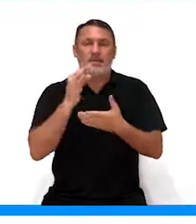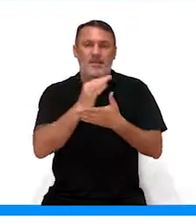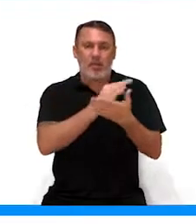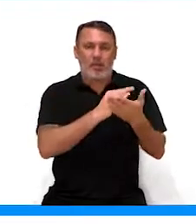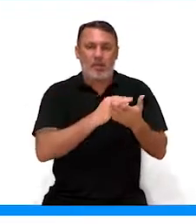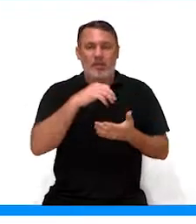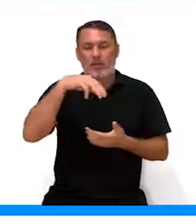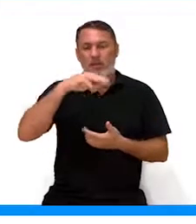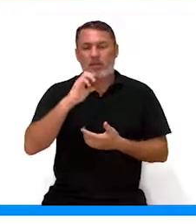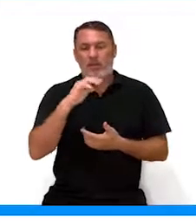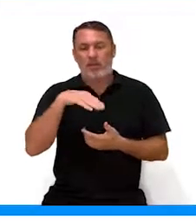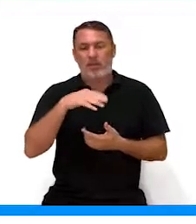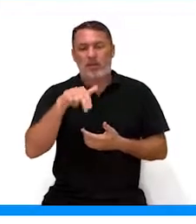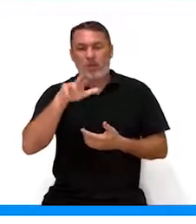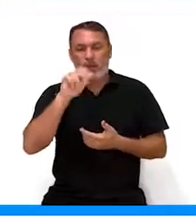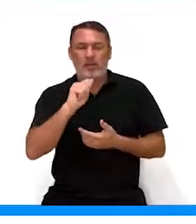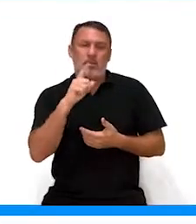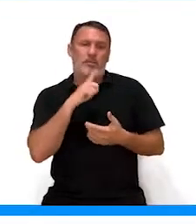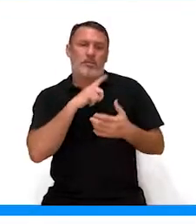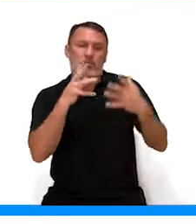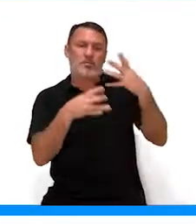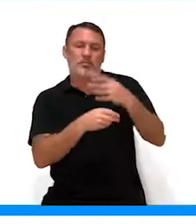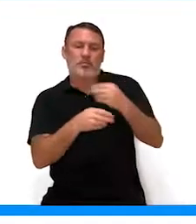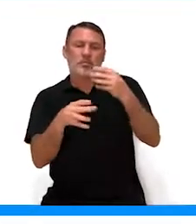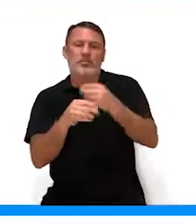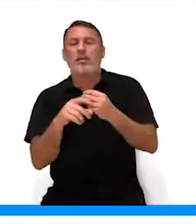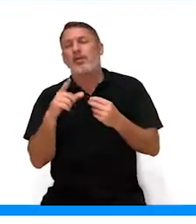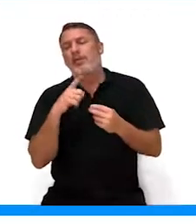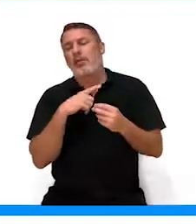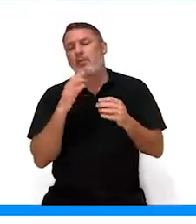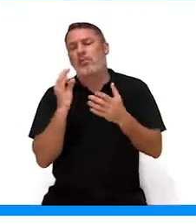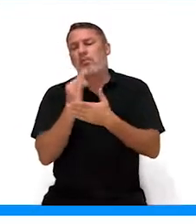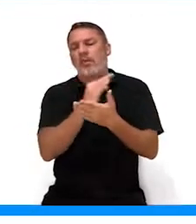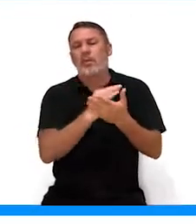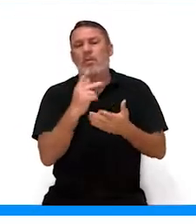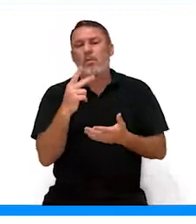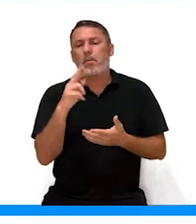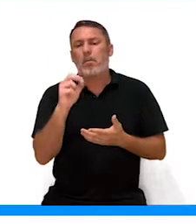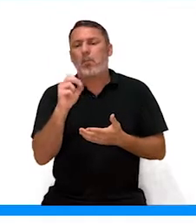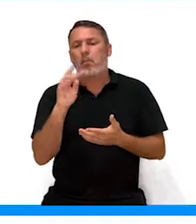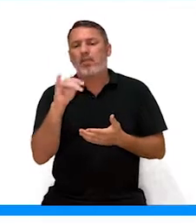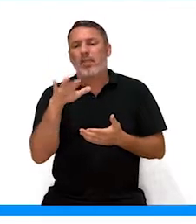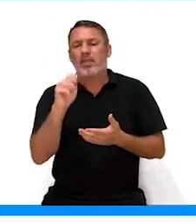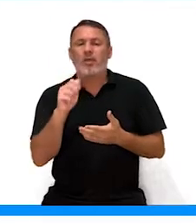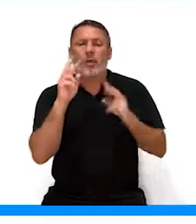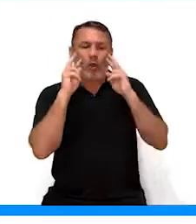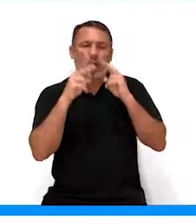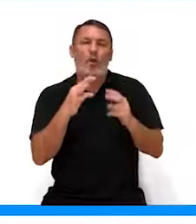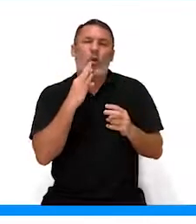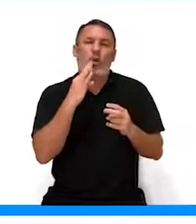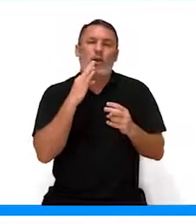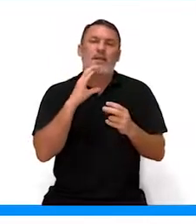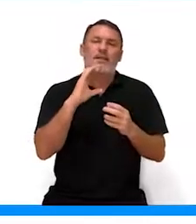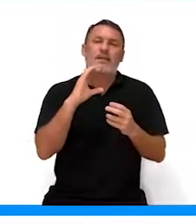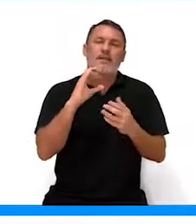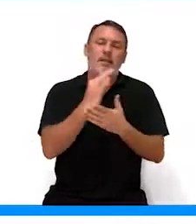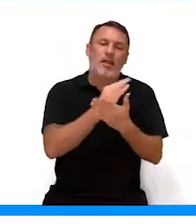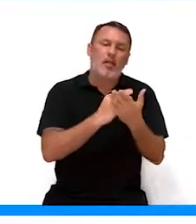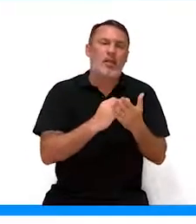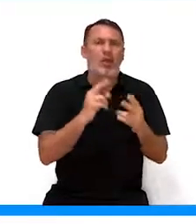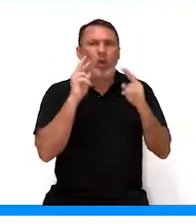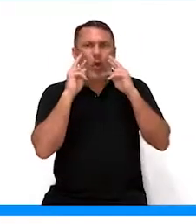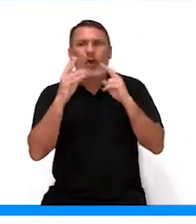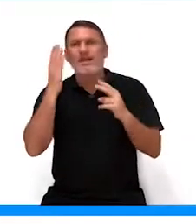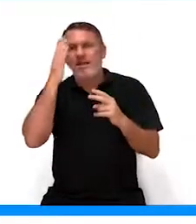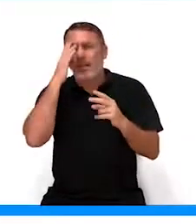acima da membrana plasmática das células e é uma deposição de glicoproteínas que tem ali, que serve para